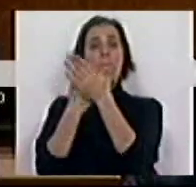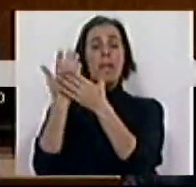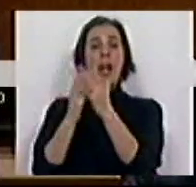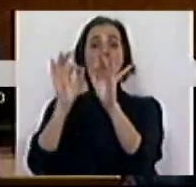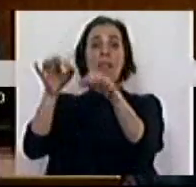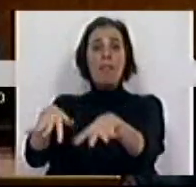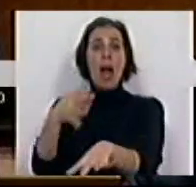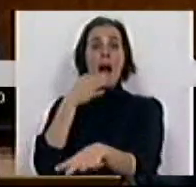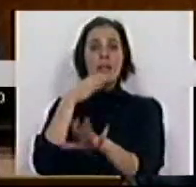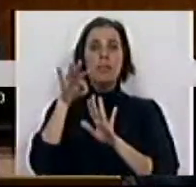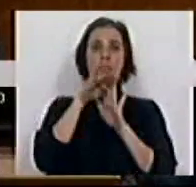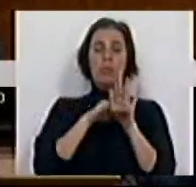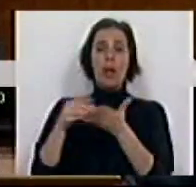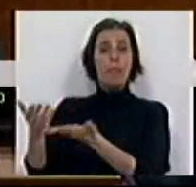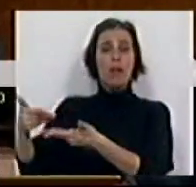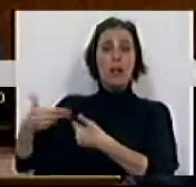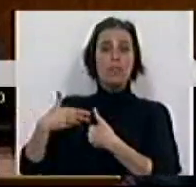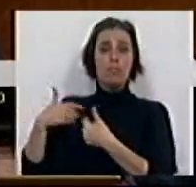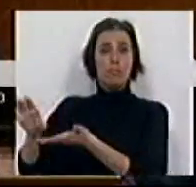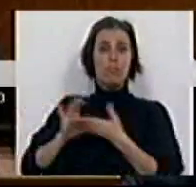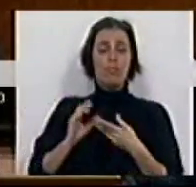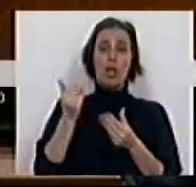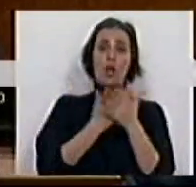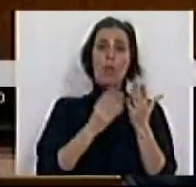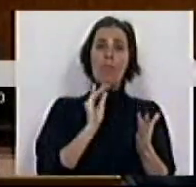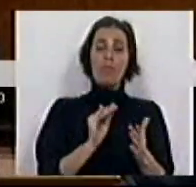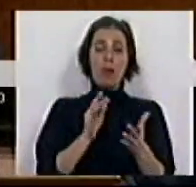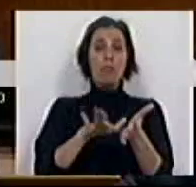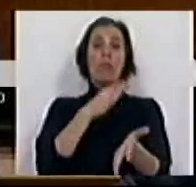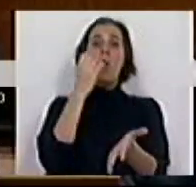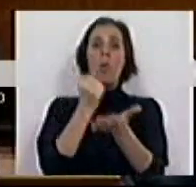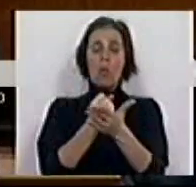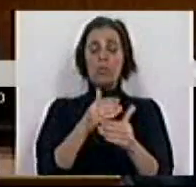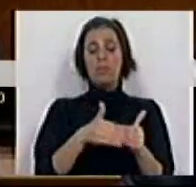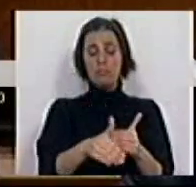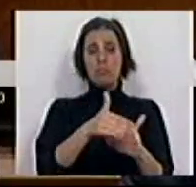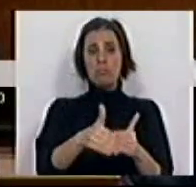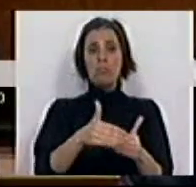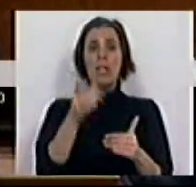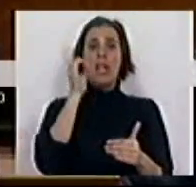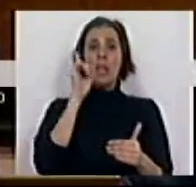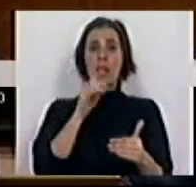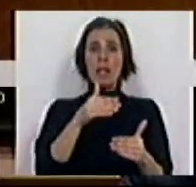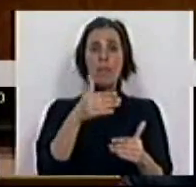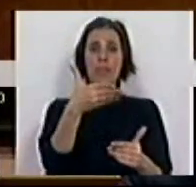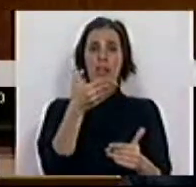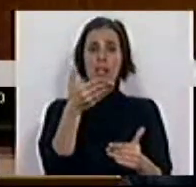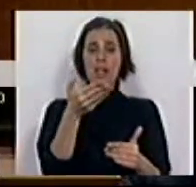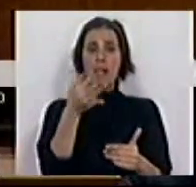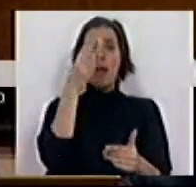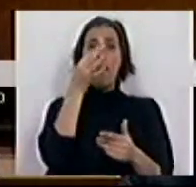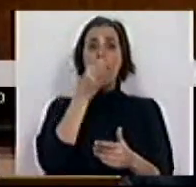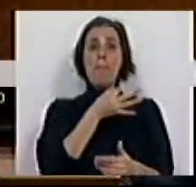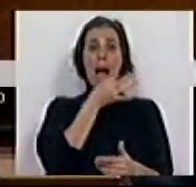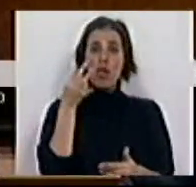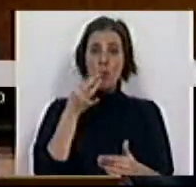no fim do Programa de Assistência Económica e Financeira, cuja conclusão está apontada para dia 17 de